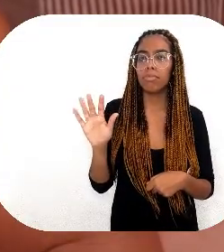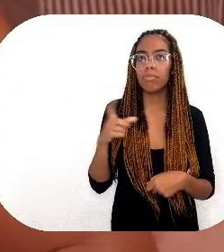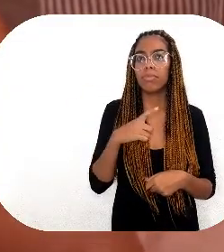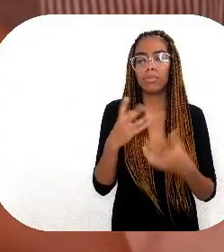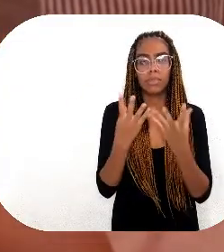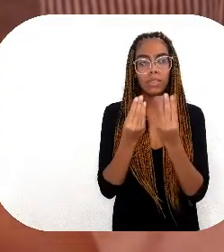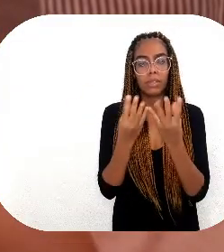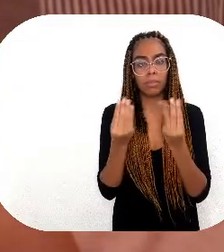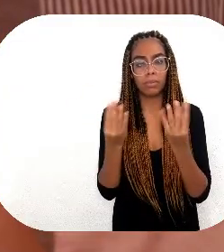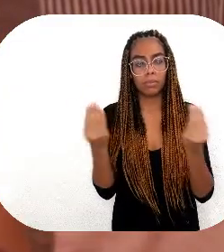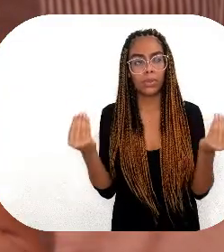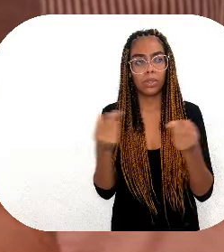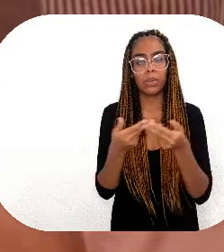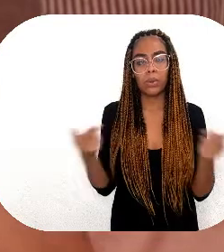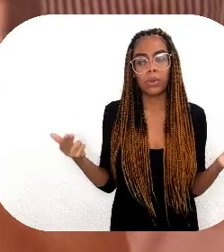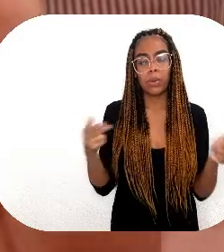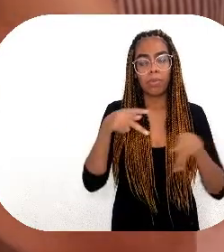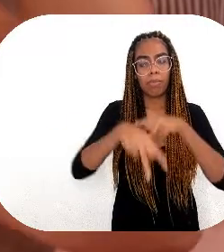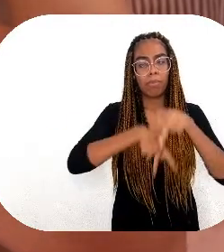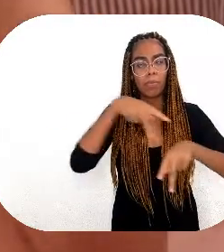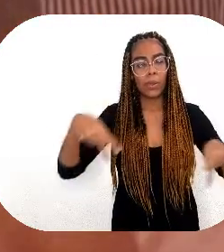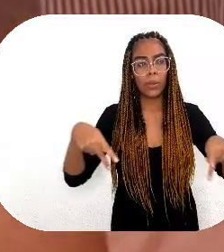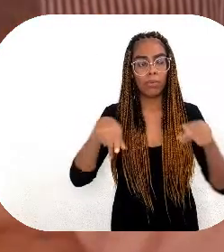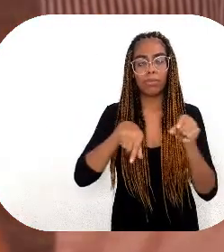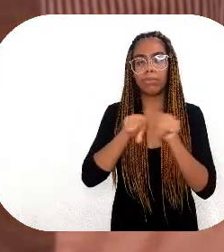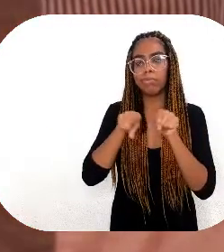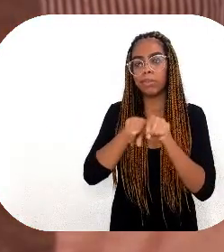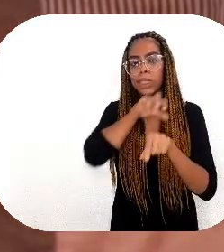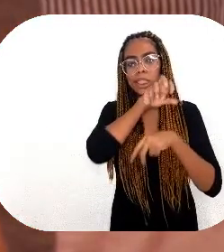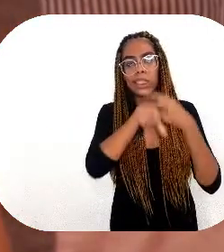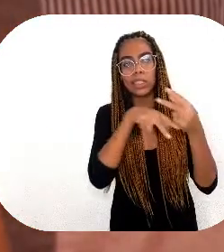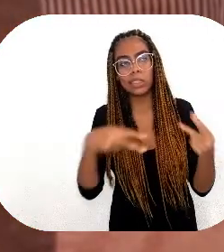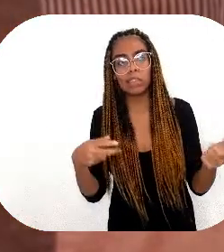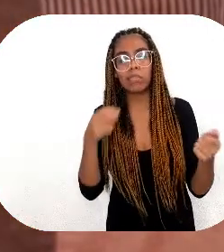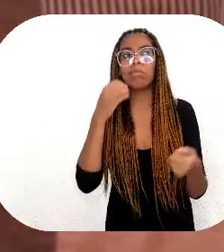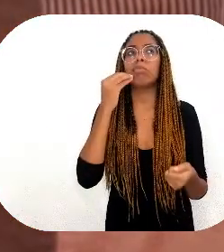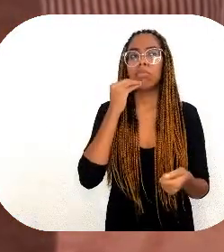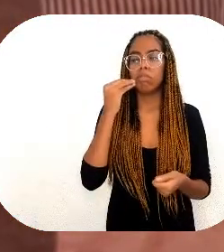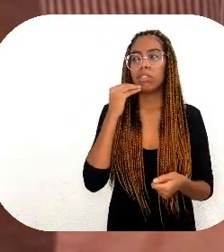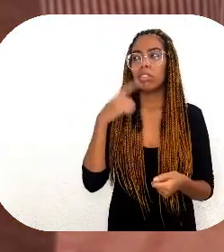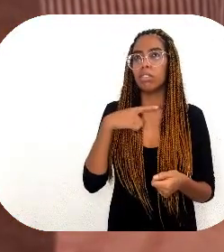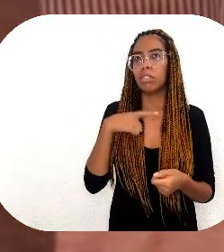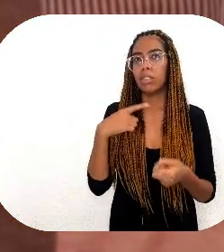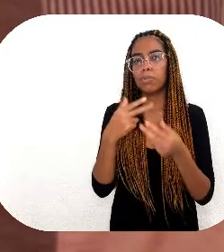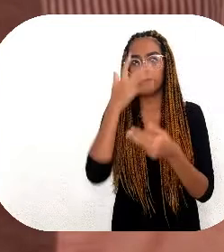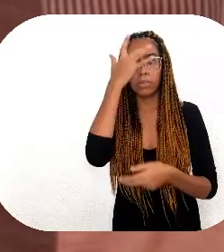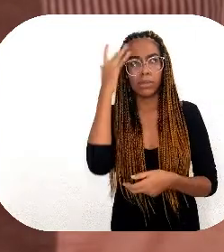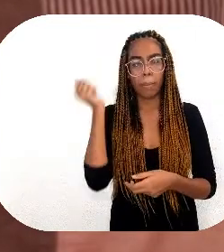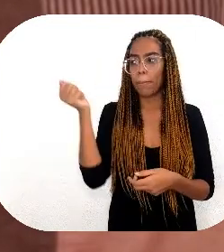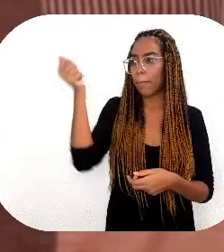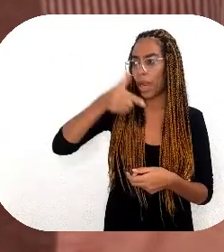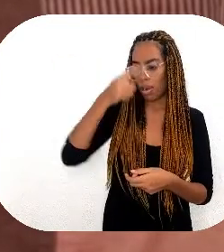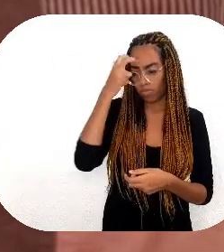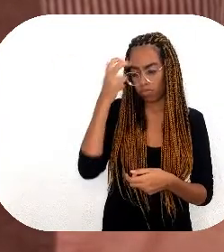pensou: bem, tem tantos povos, tantos bichos por aí. Deve